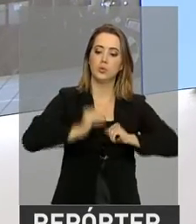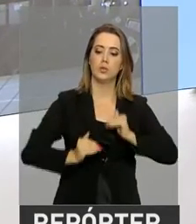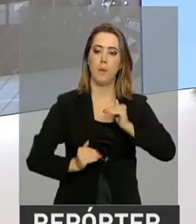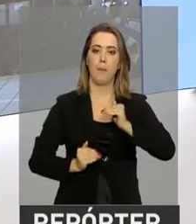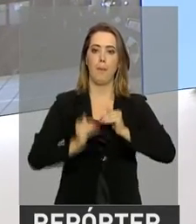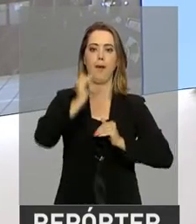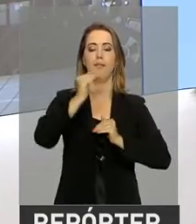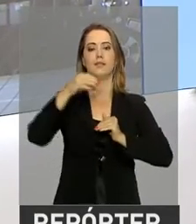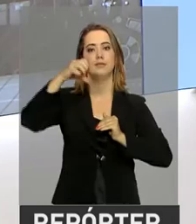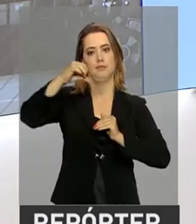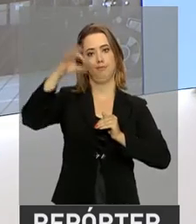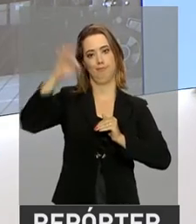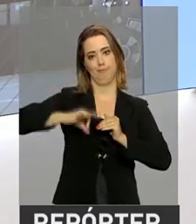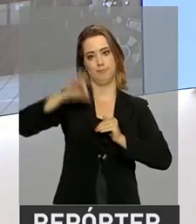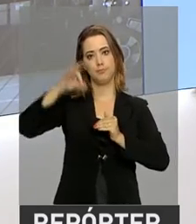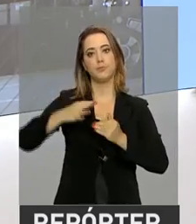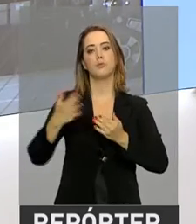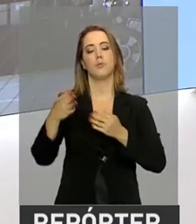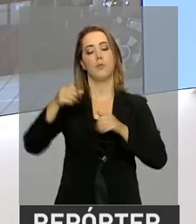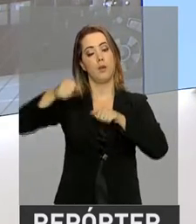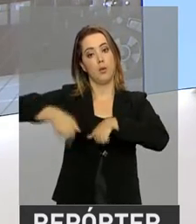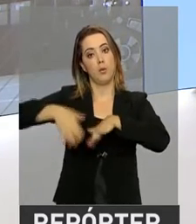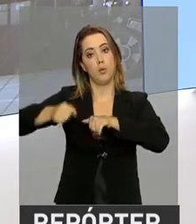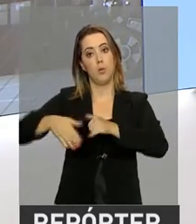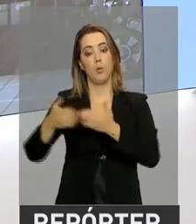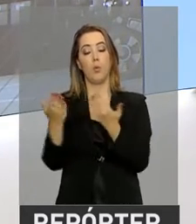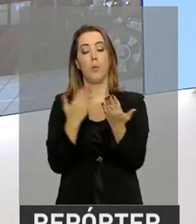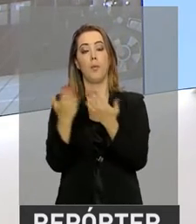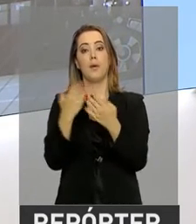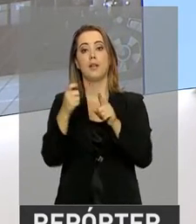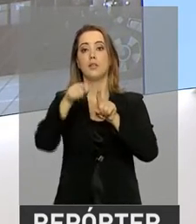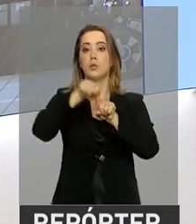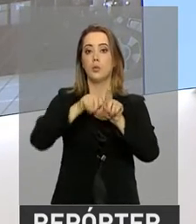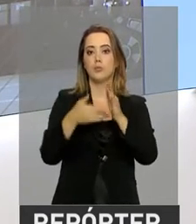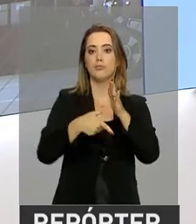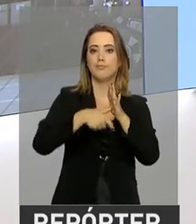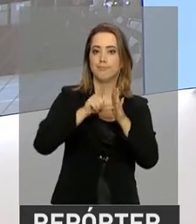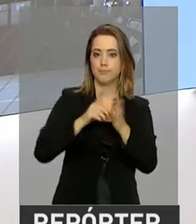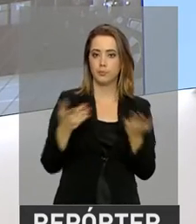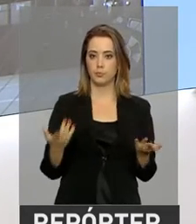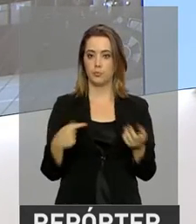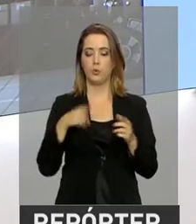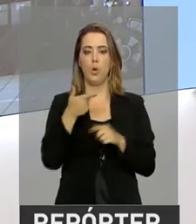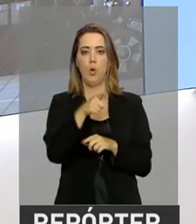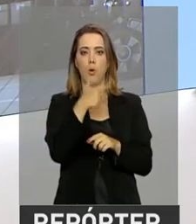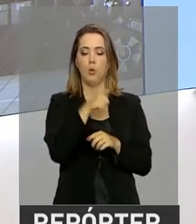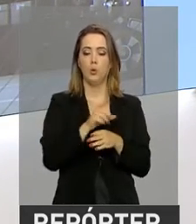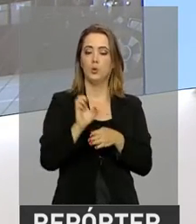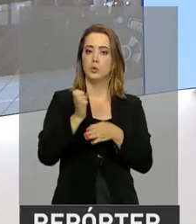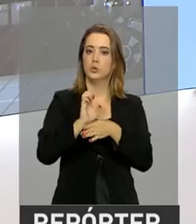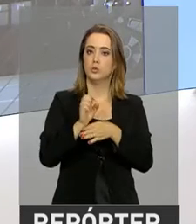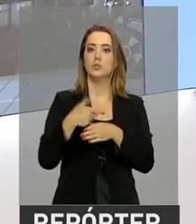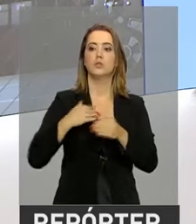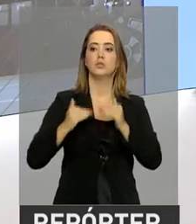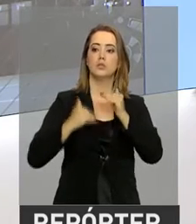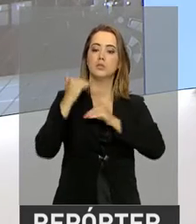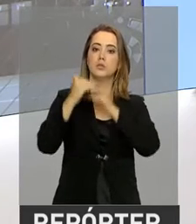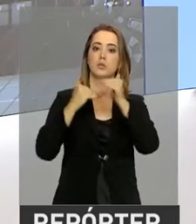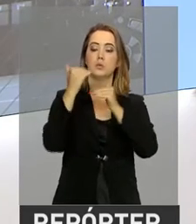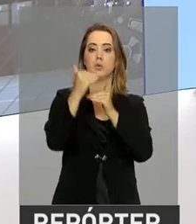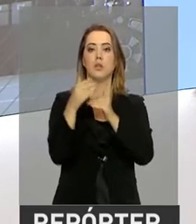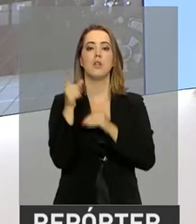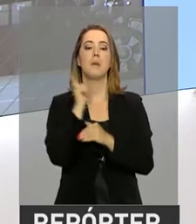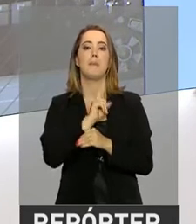de 9% em setembro na comparação com agosto outros estados que tiveram crescimento foram minas gerais com 2%